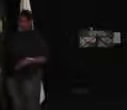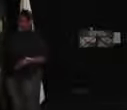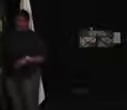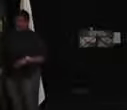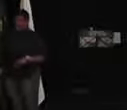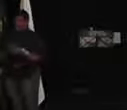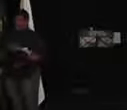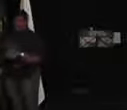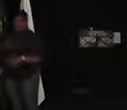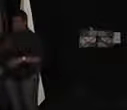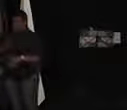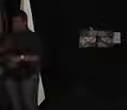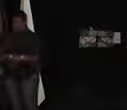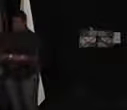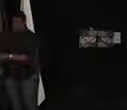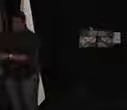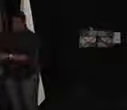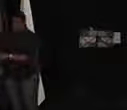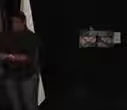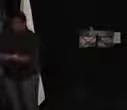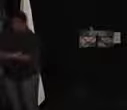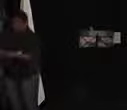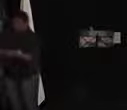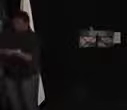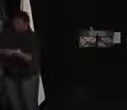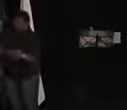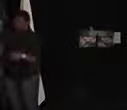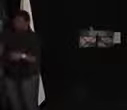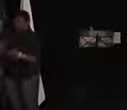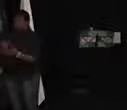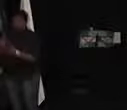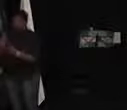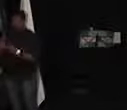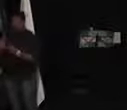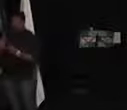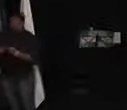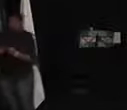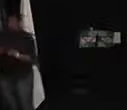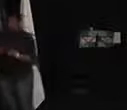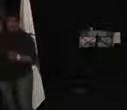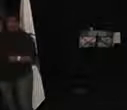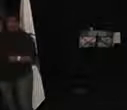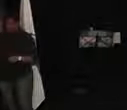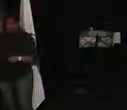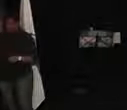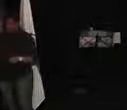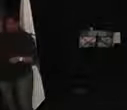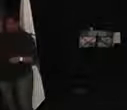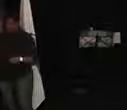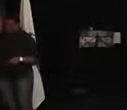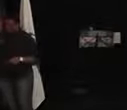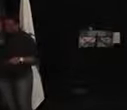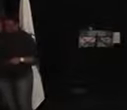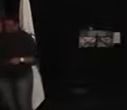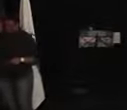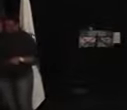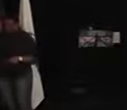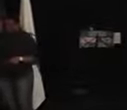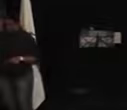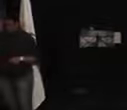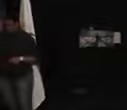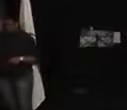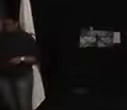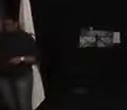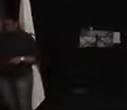ela ocorre em função mesmo de uma imaturidade cerebral. Então, quando